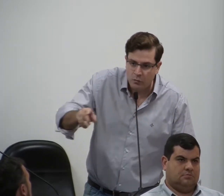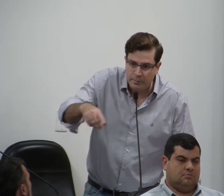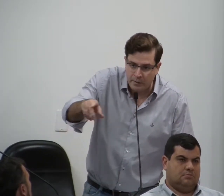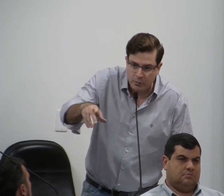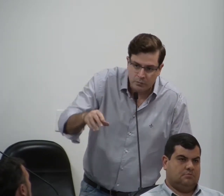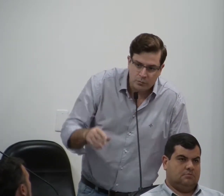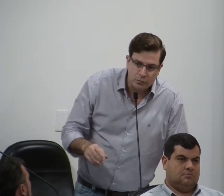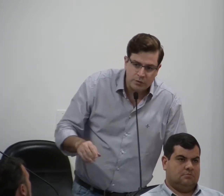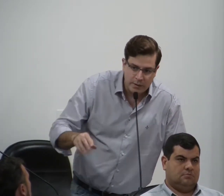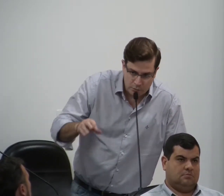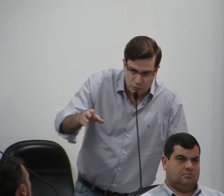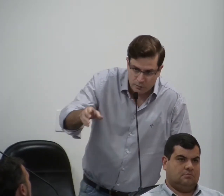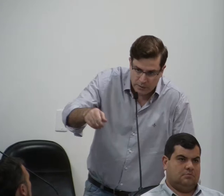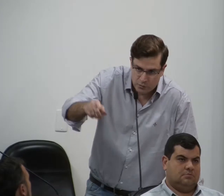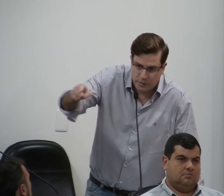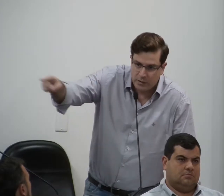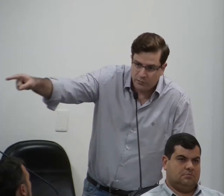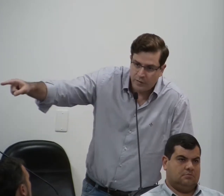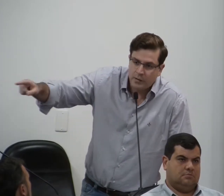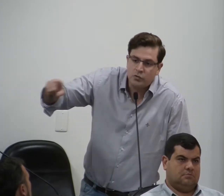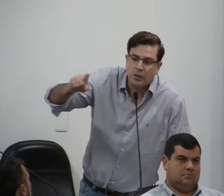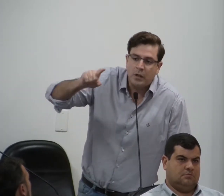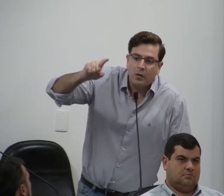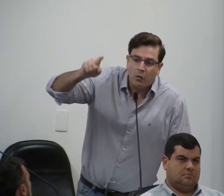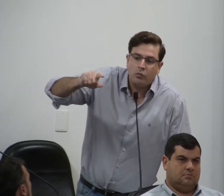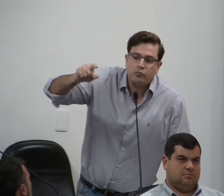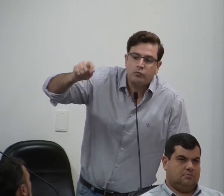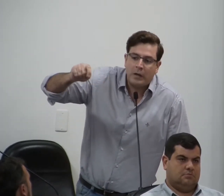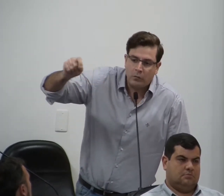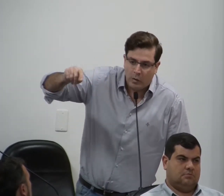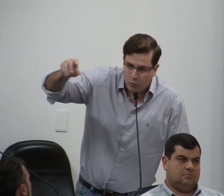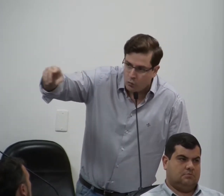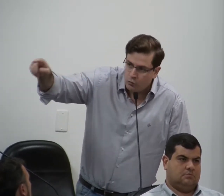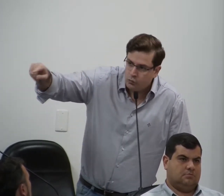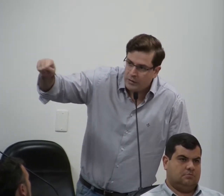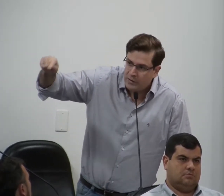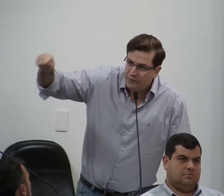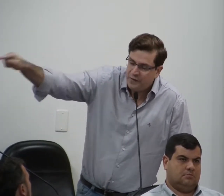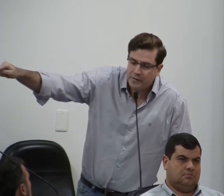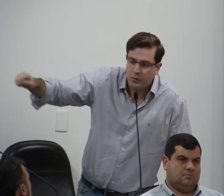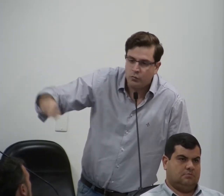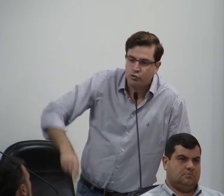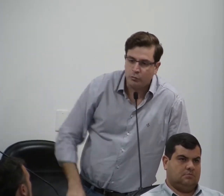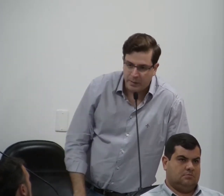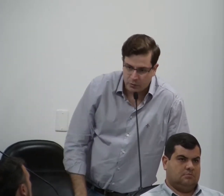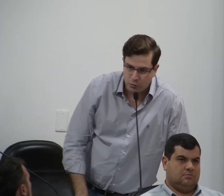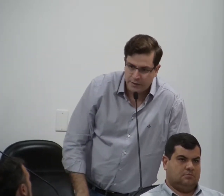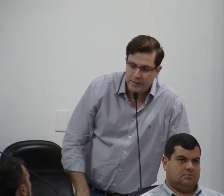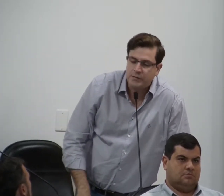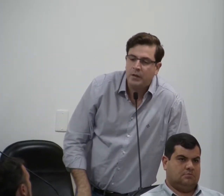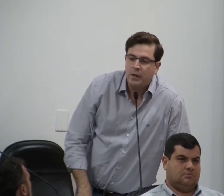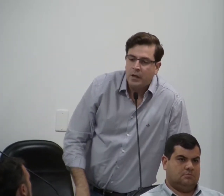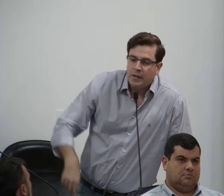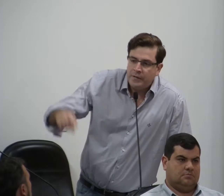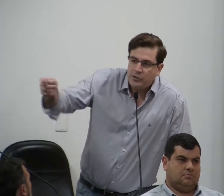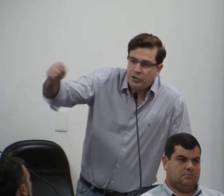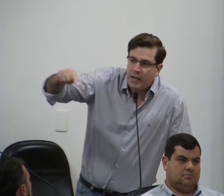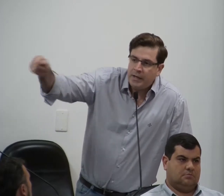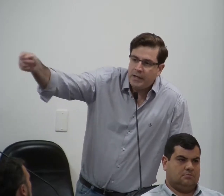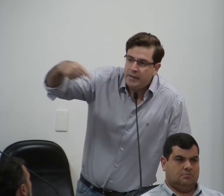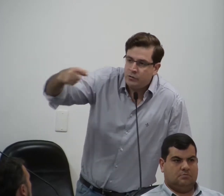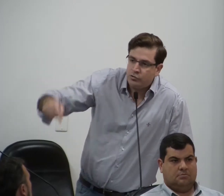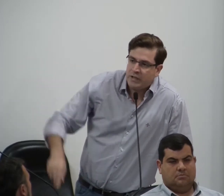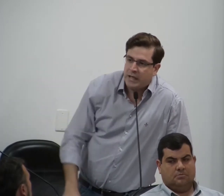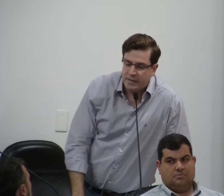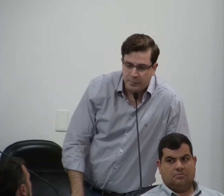se algum membro dos direitos humanos que defende, ou algum que defendeu um estuprador desse,